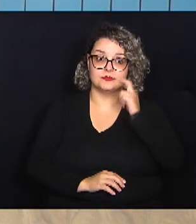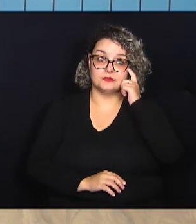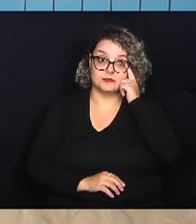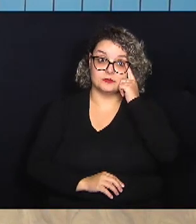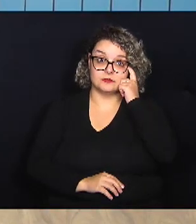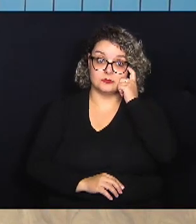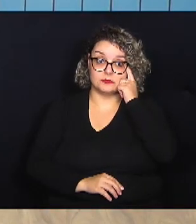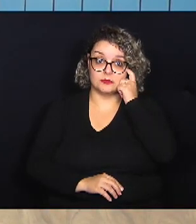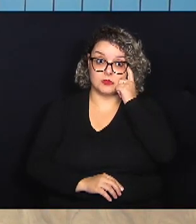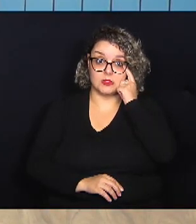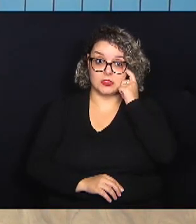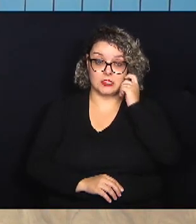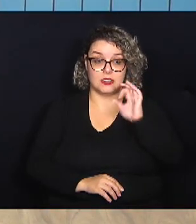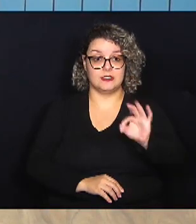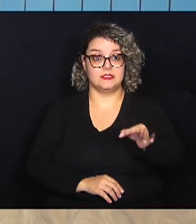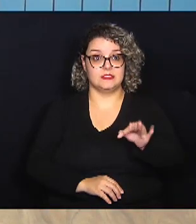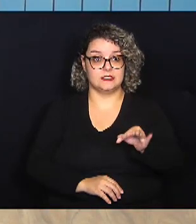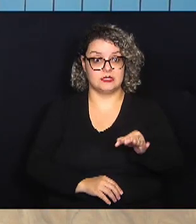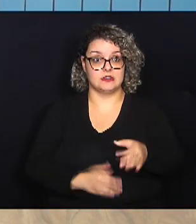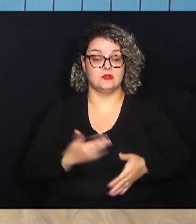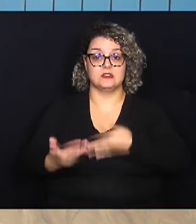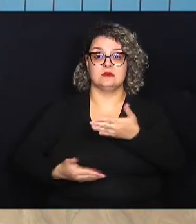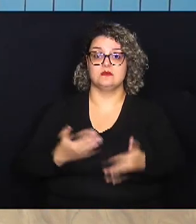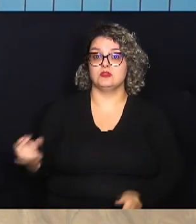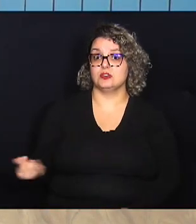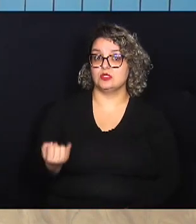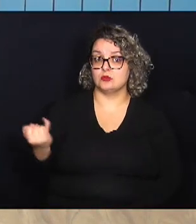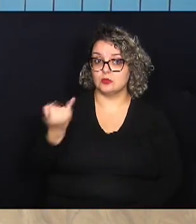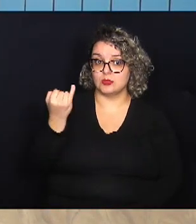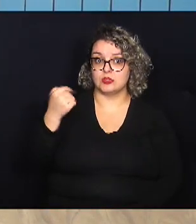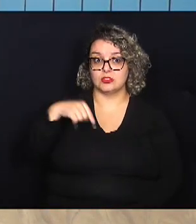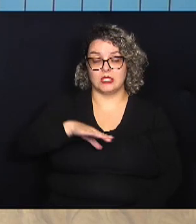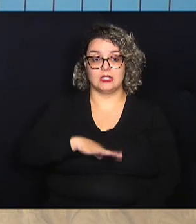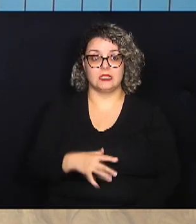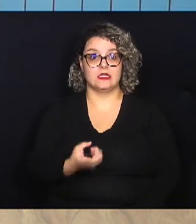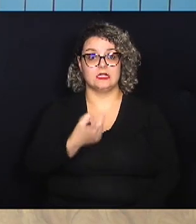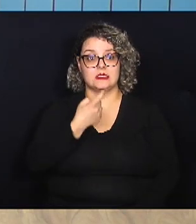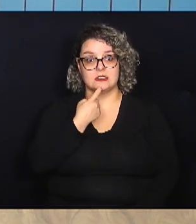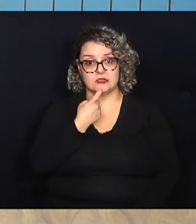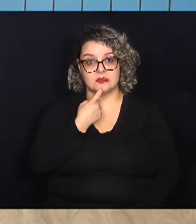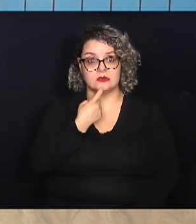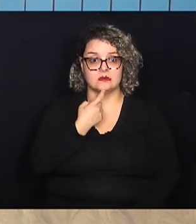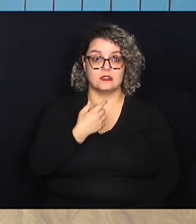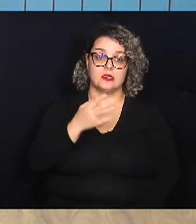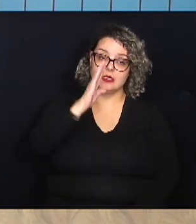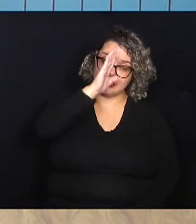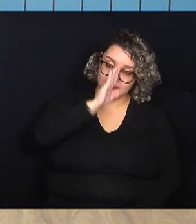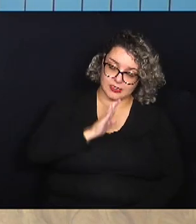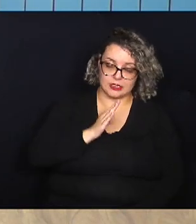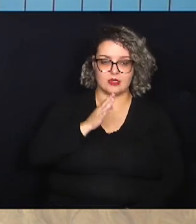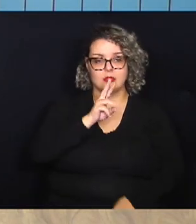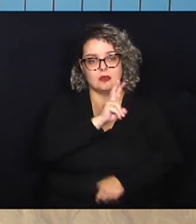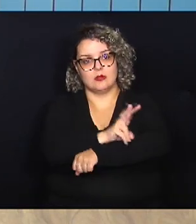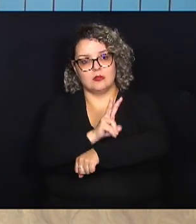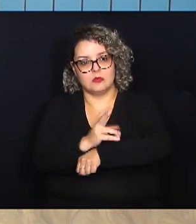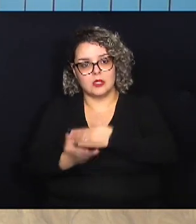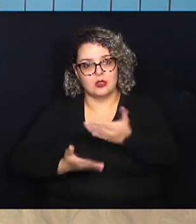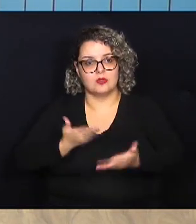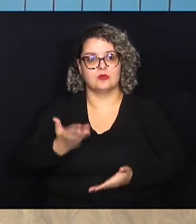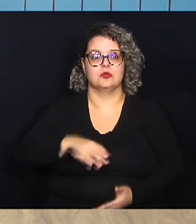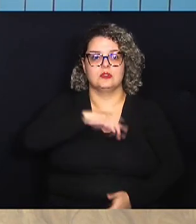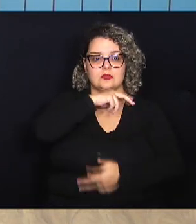Sem sombra de dúvidas, serviço importantíssimo aqui na cidade de Campinas e gratuito para cuidar dos animais.